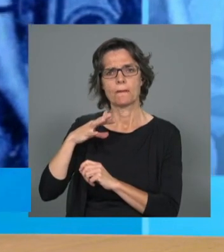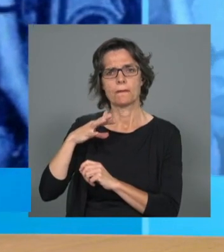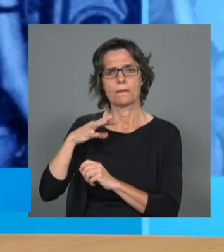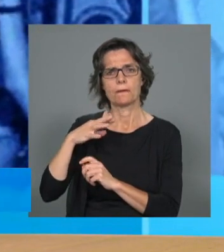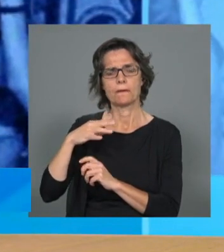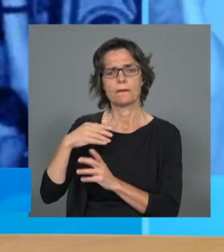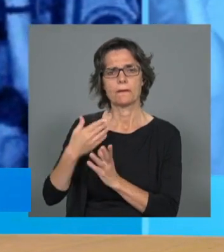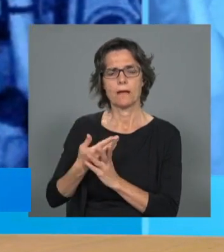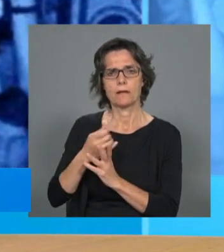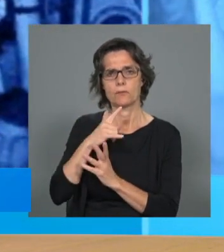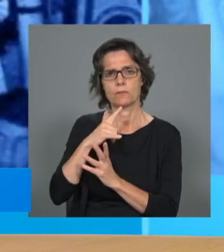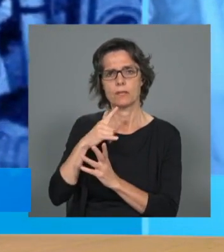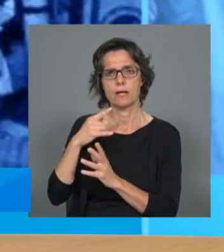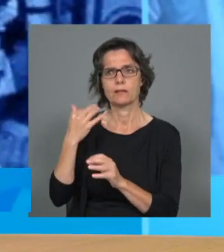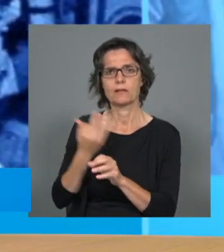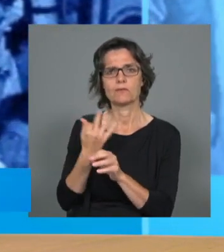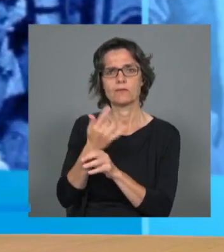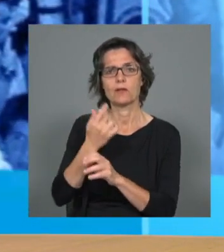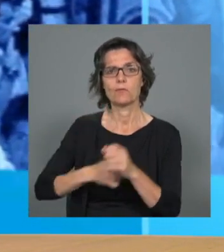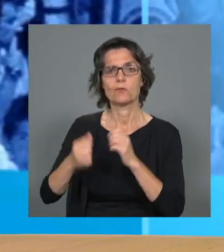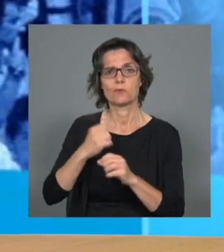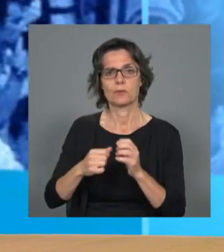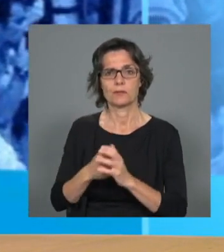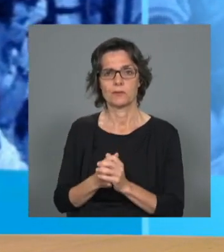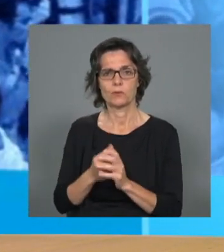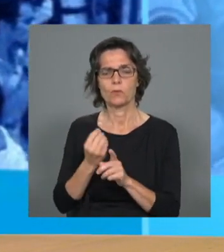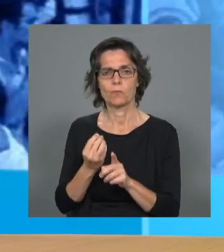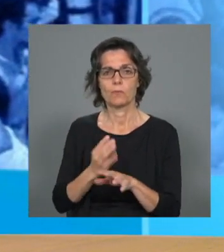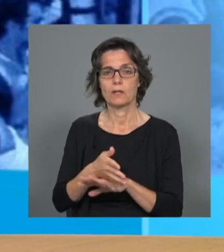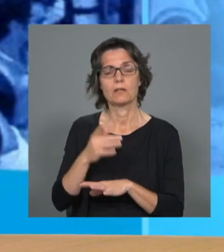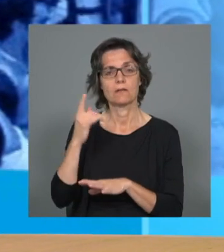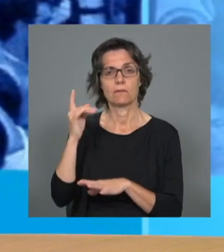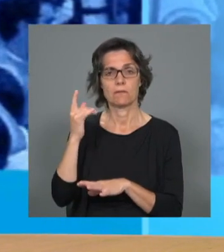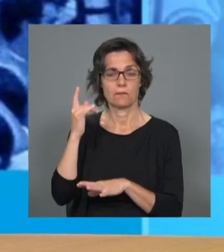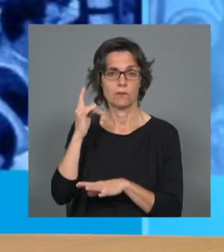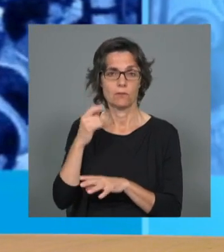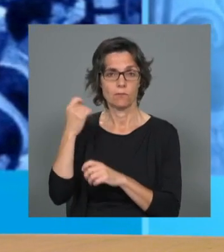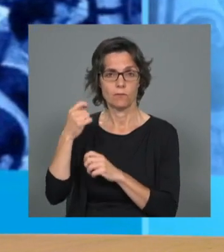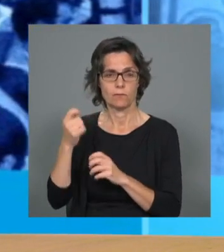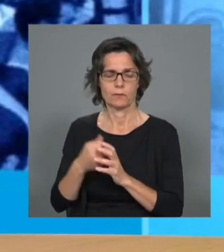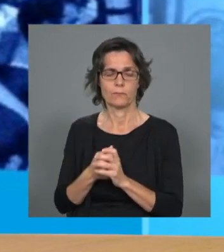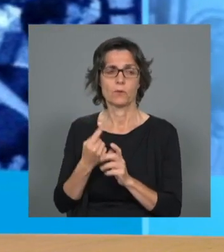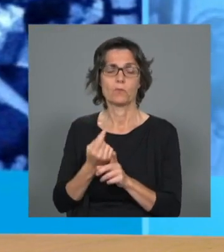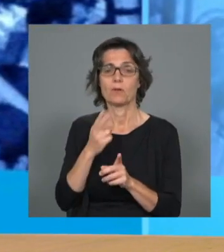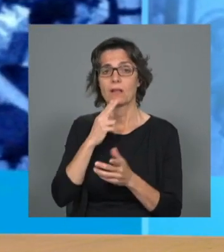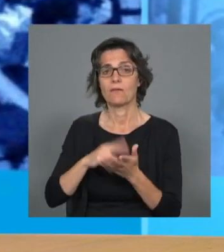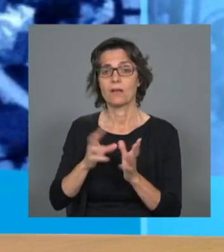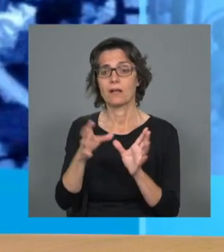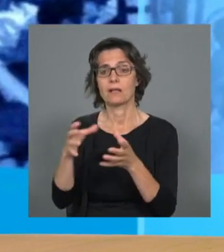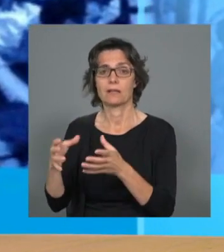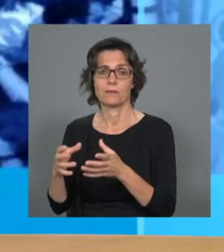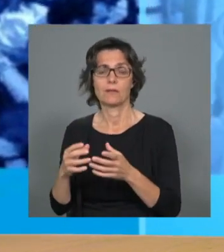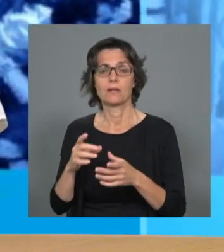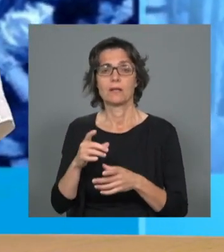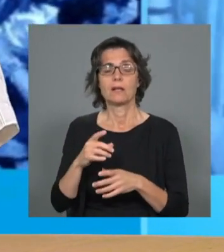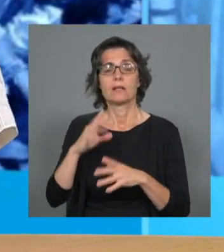uma das coisas que ficou muito clara era que o movimento das equipas de Nossa Senhora, de casais, não se cruzava muitas vezes na prática com